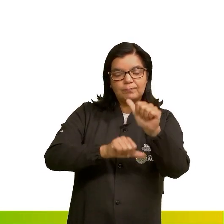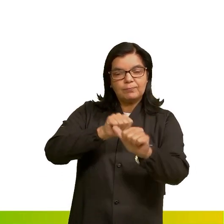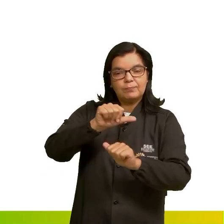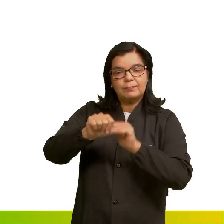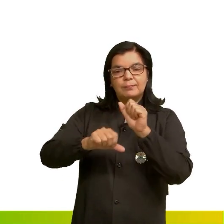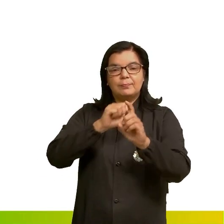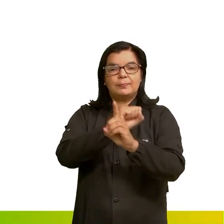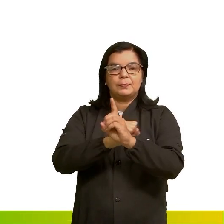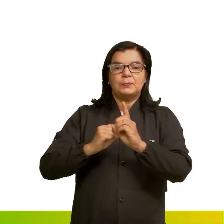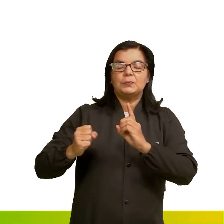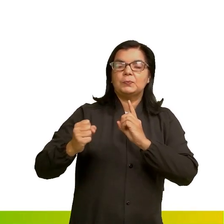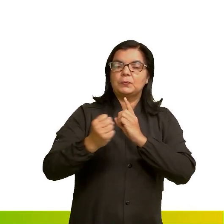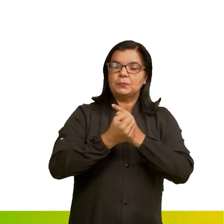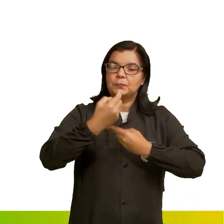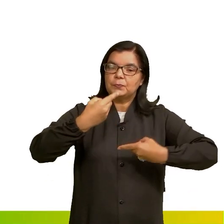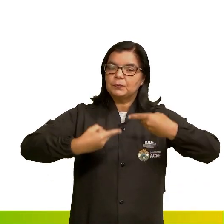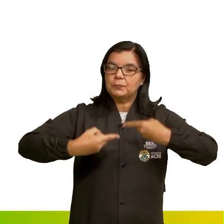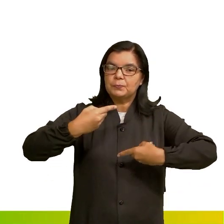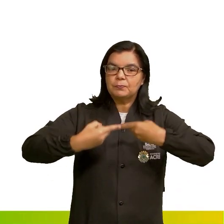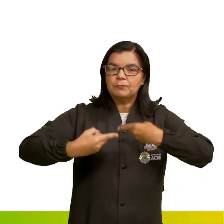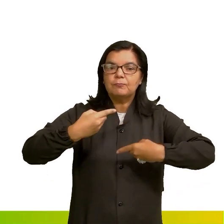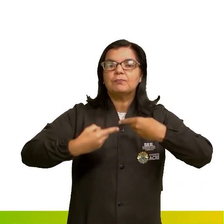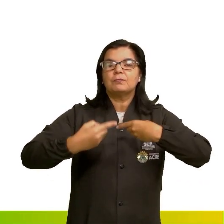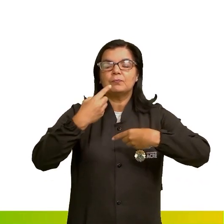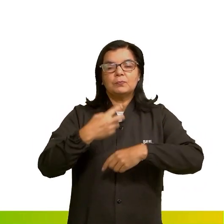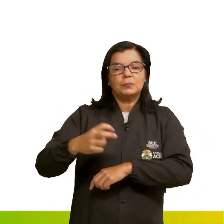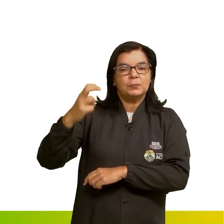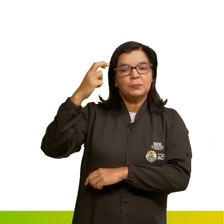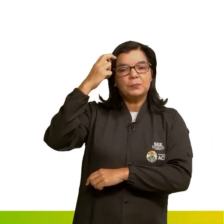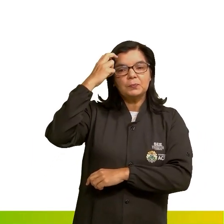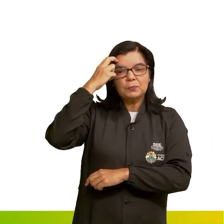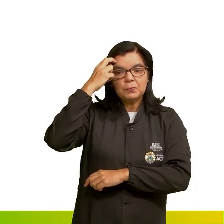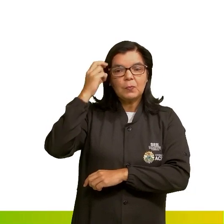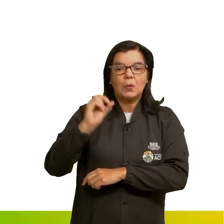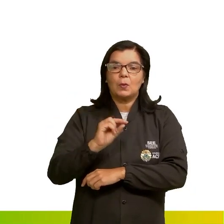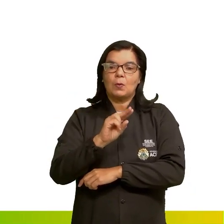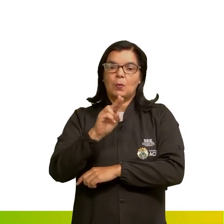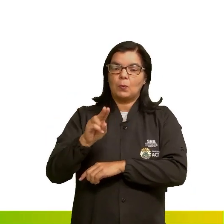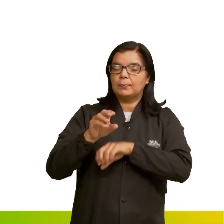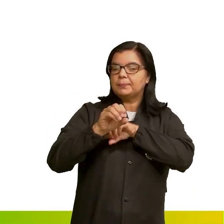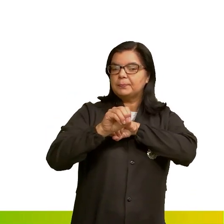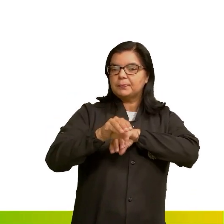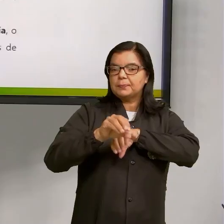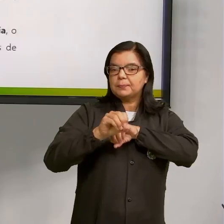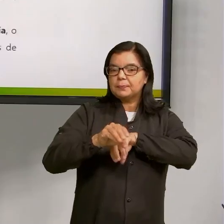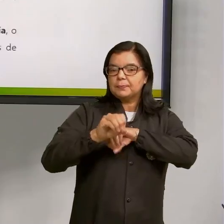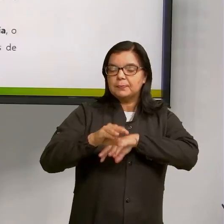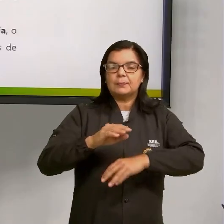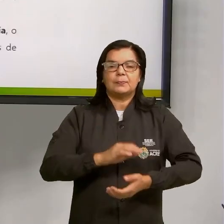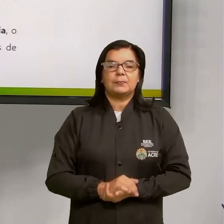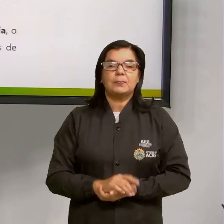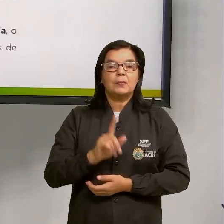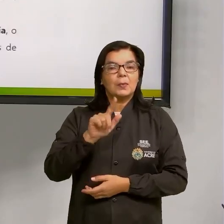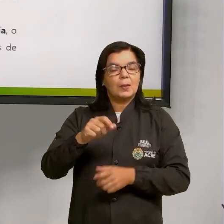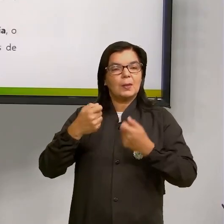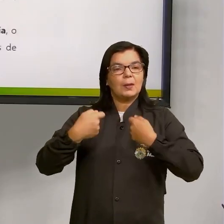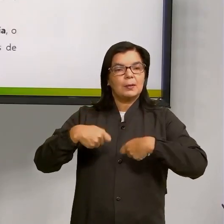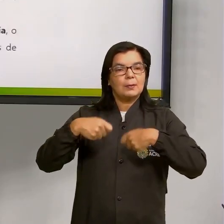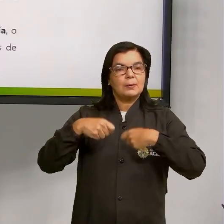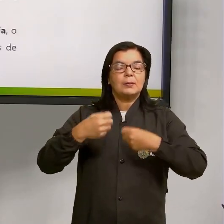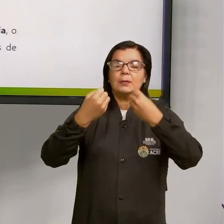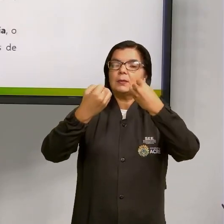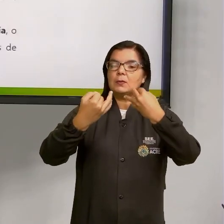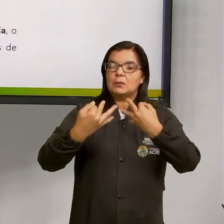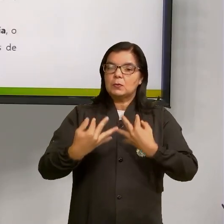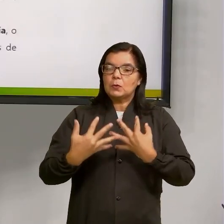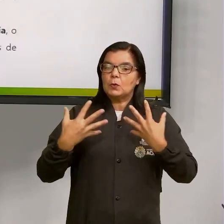mudanças sociais, políticas, culturais ou educacionais. É necessário ressaltar